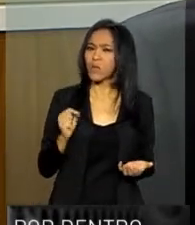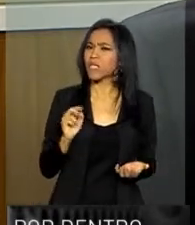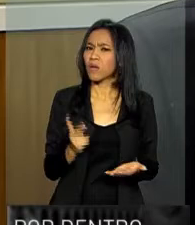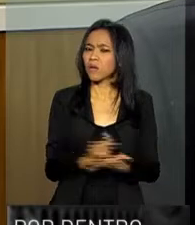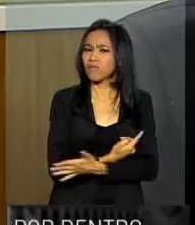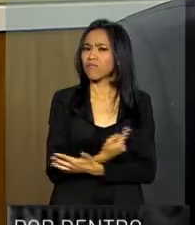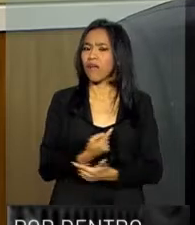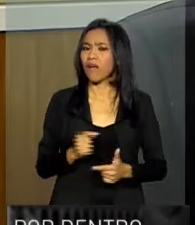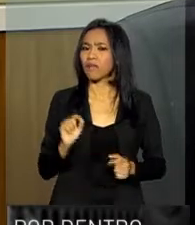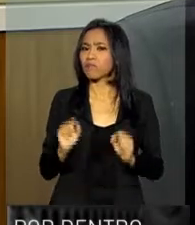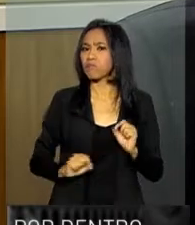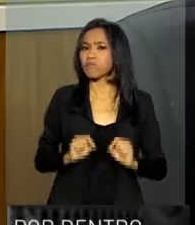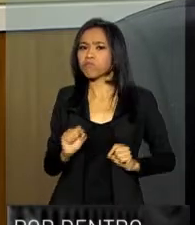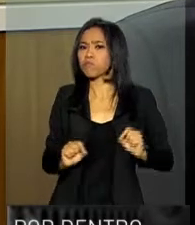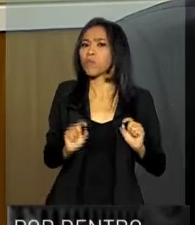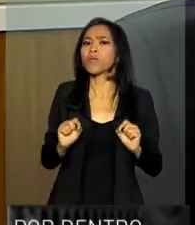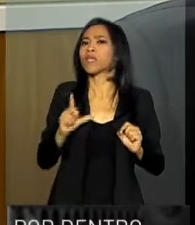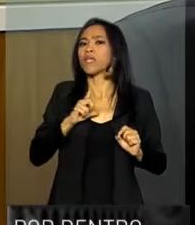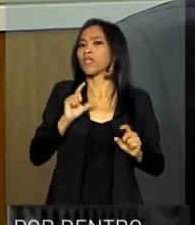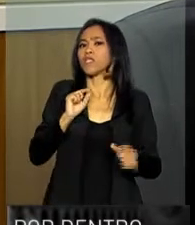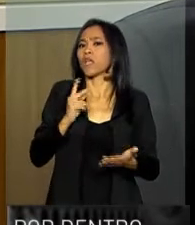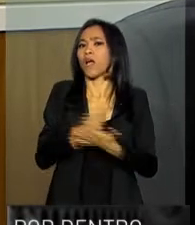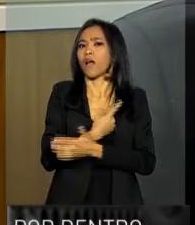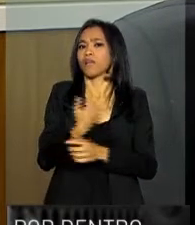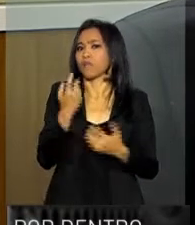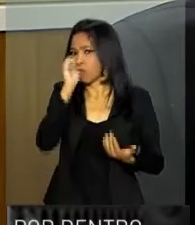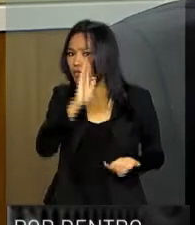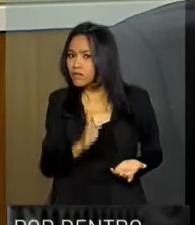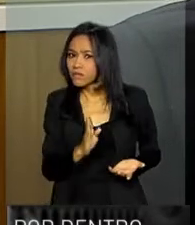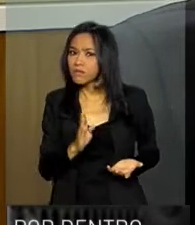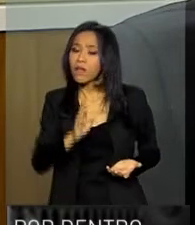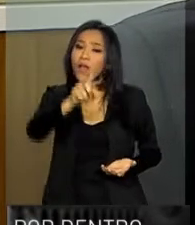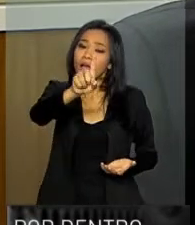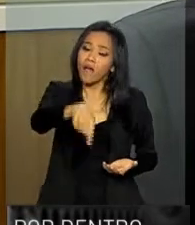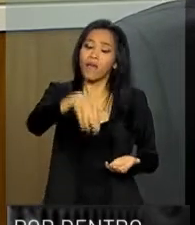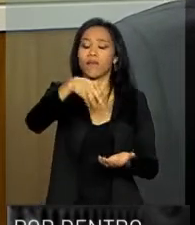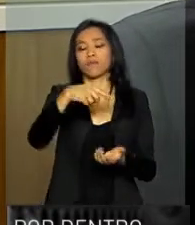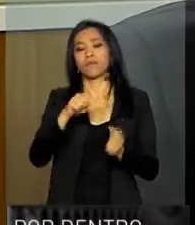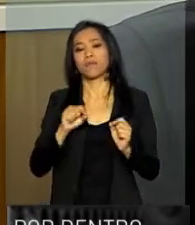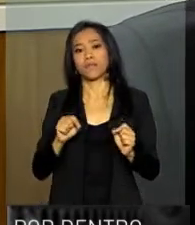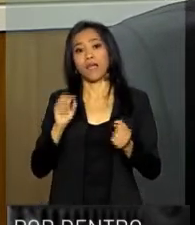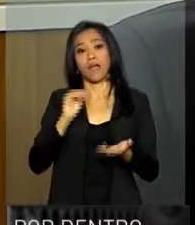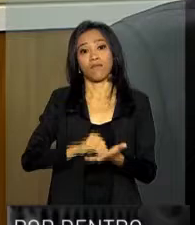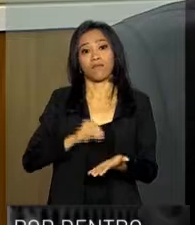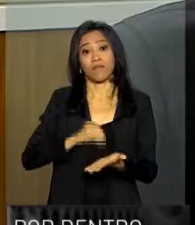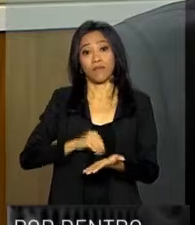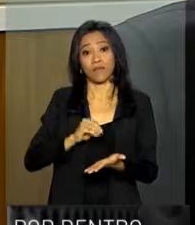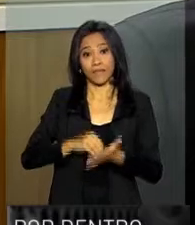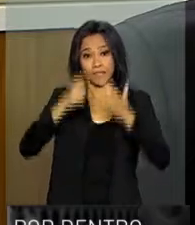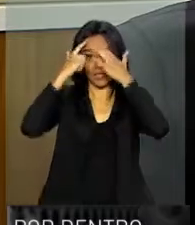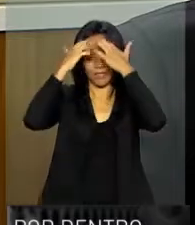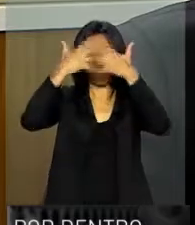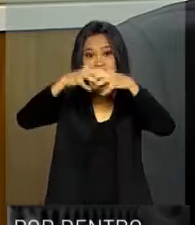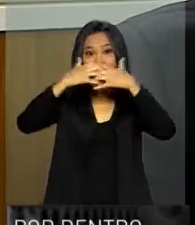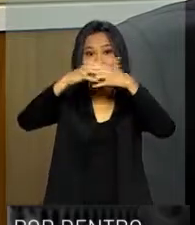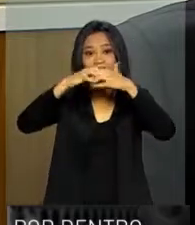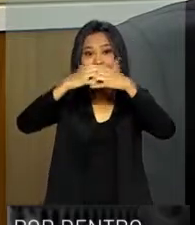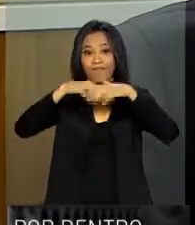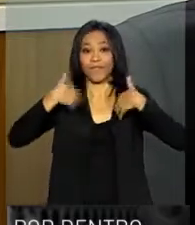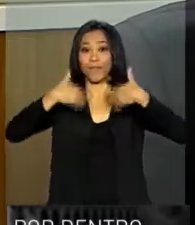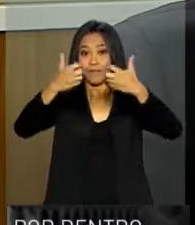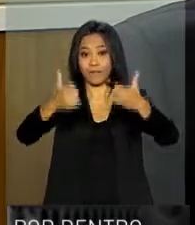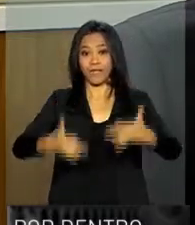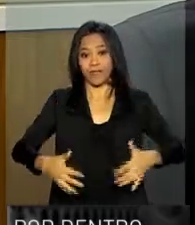por aqui né e o que está errado por aqui é a falta da minha mesmo assim o sininho que usei aqui para a questão dos